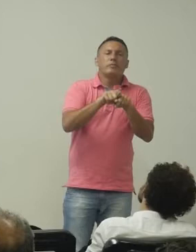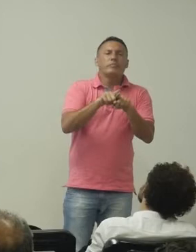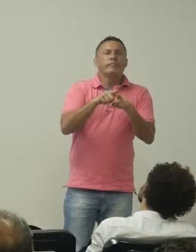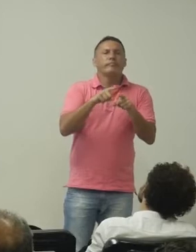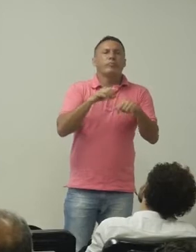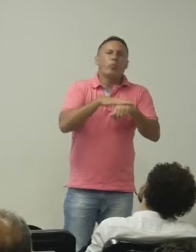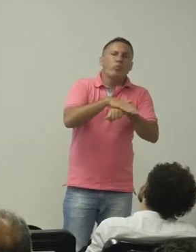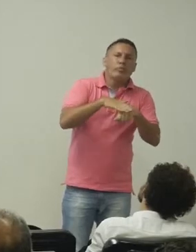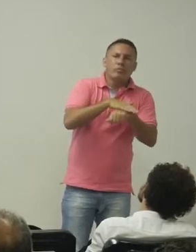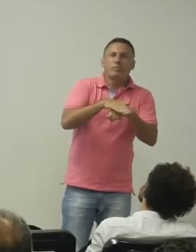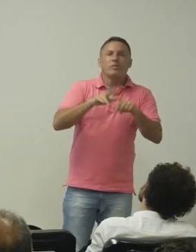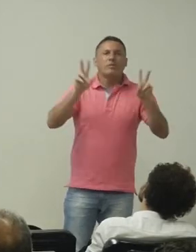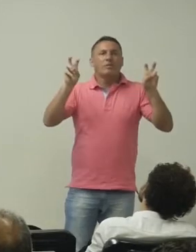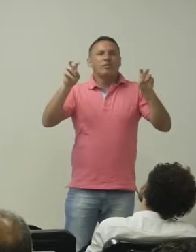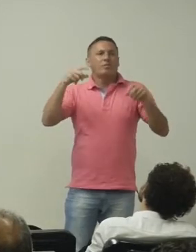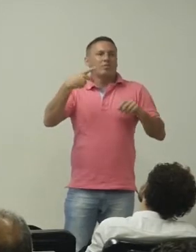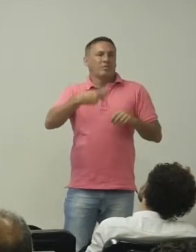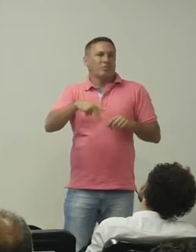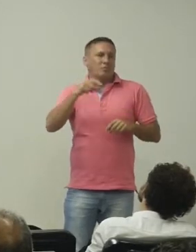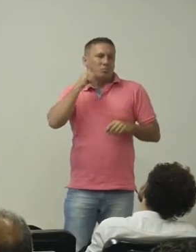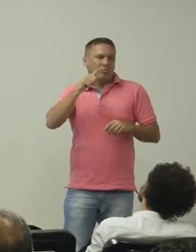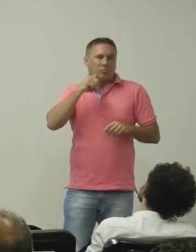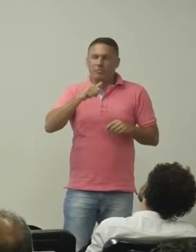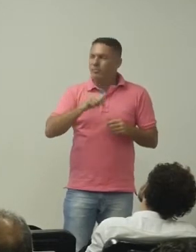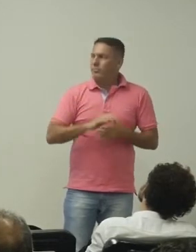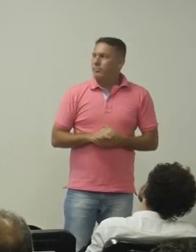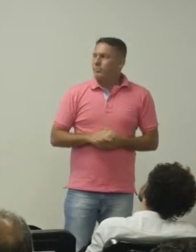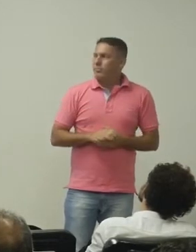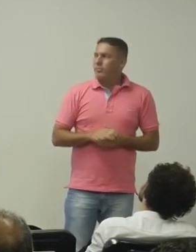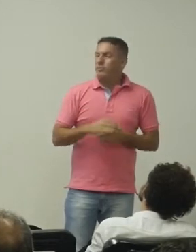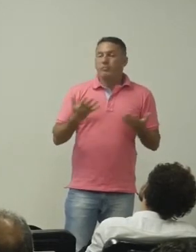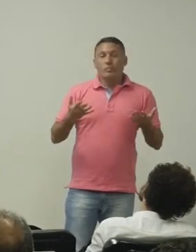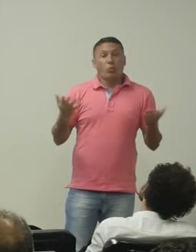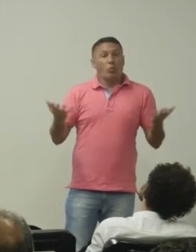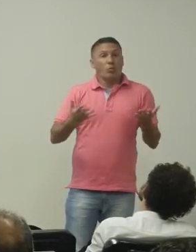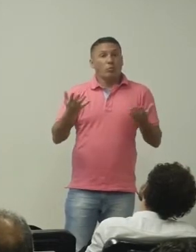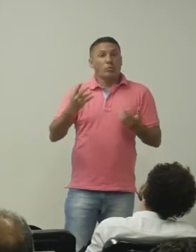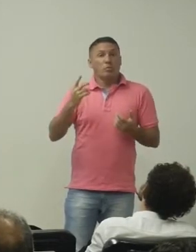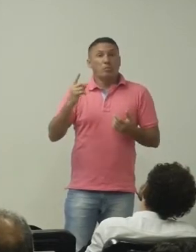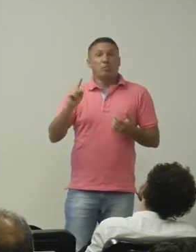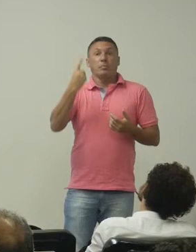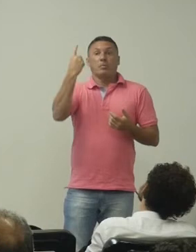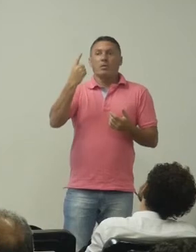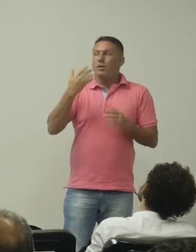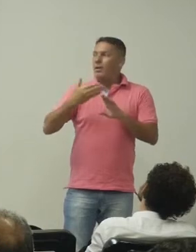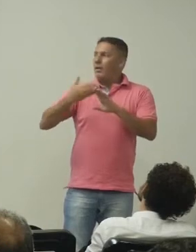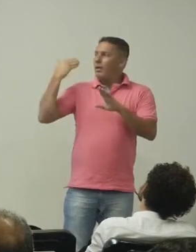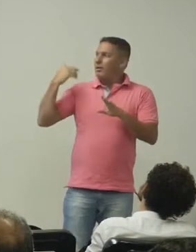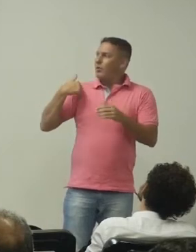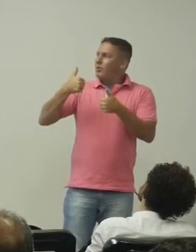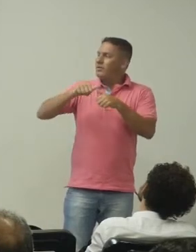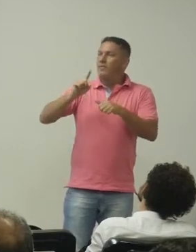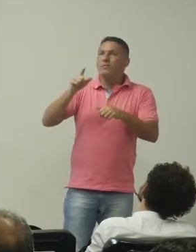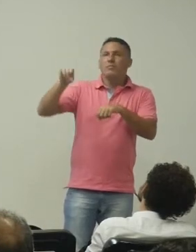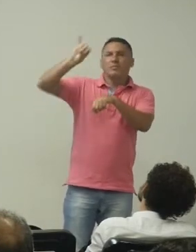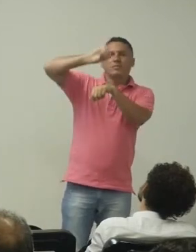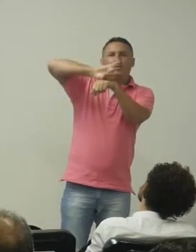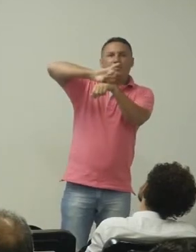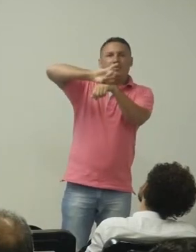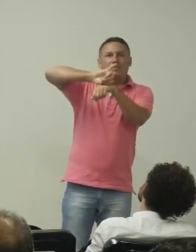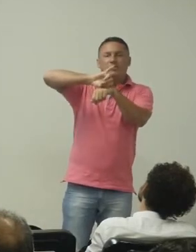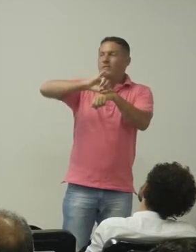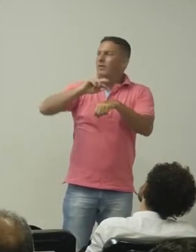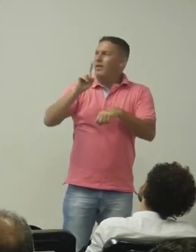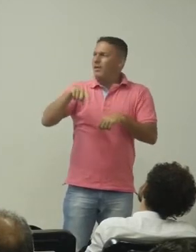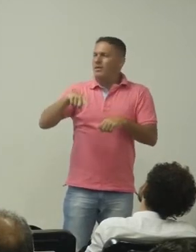desse assunto aqui nessa oportunidade. Então, o primeiro dia que vocês me ouviram falar foi aqui, em cima do